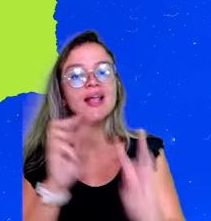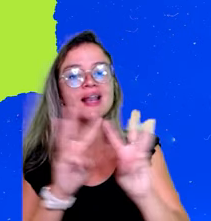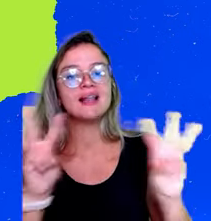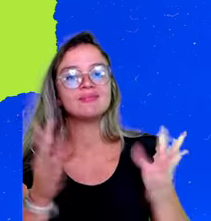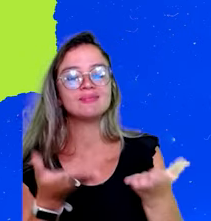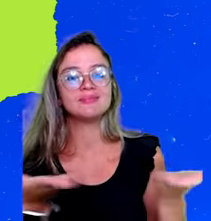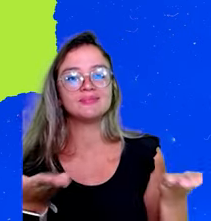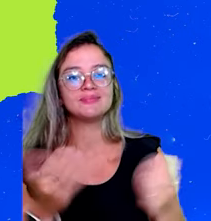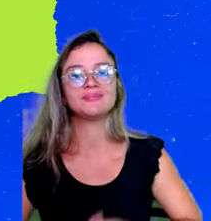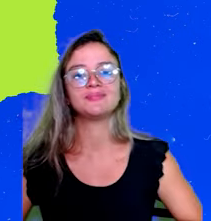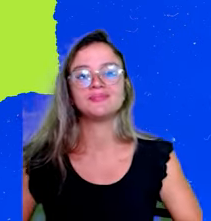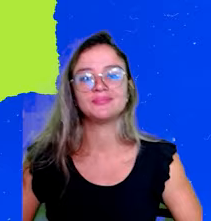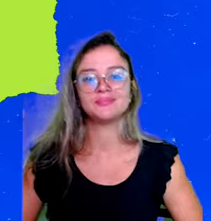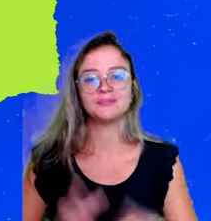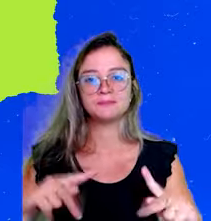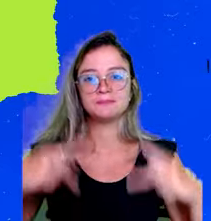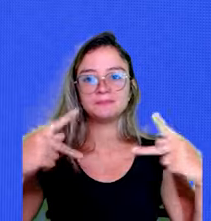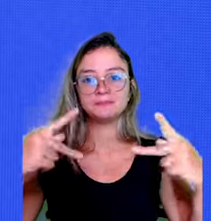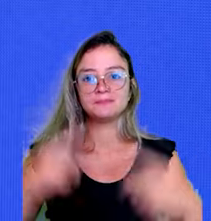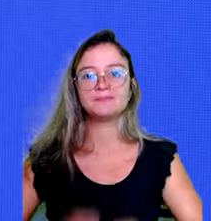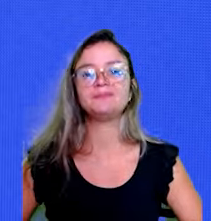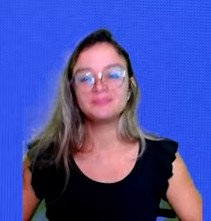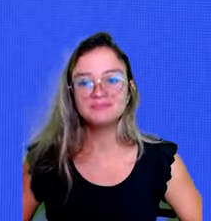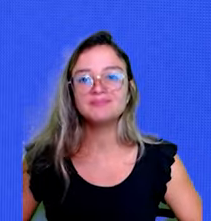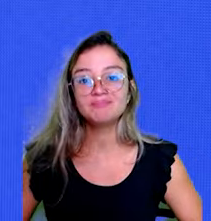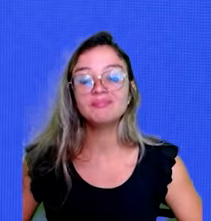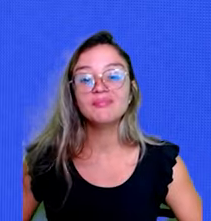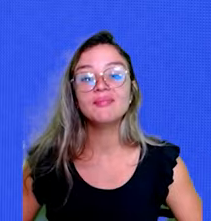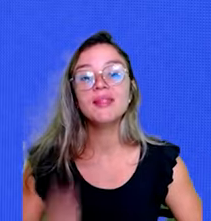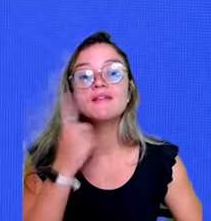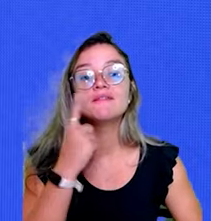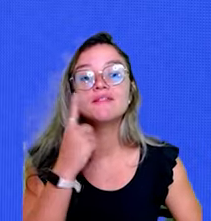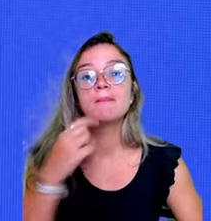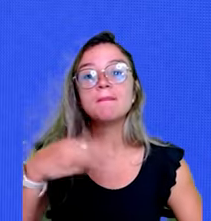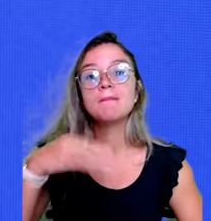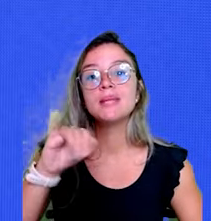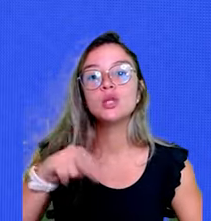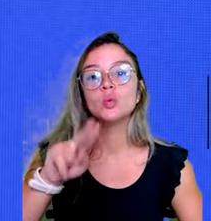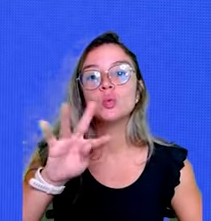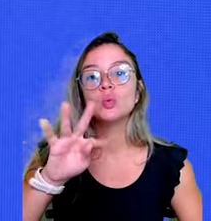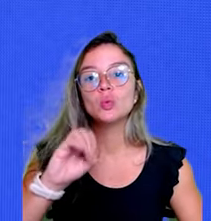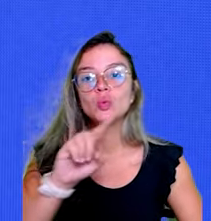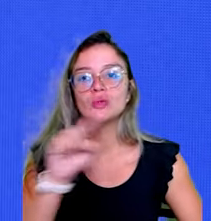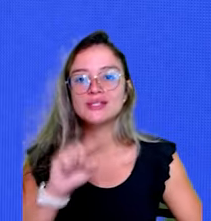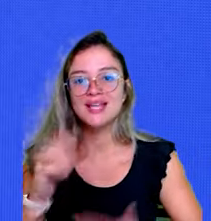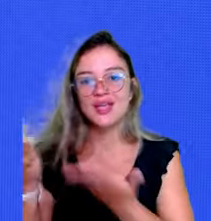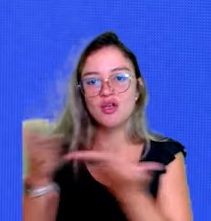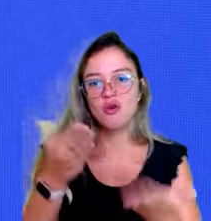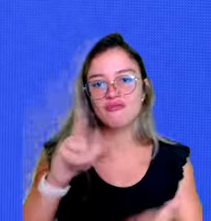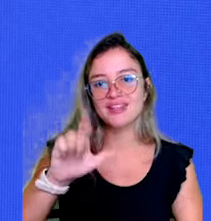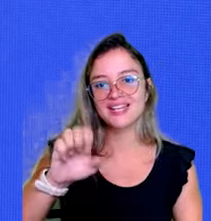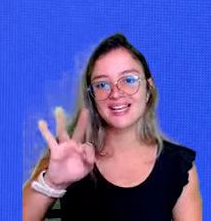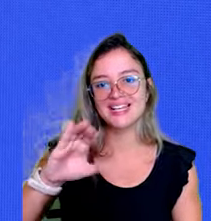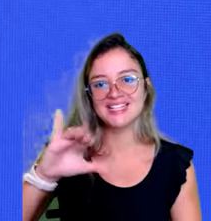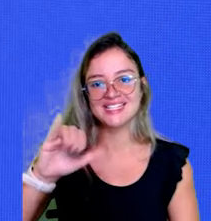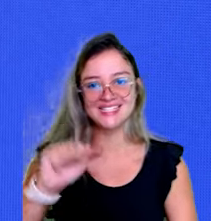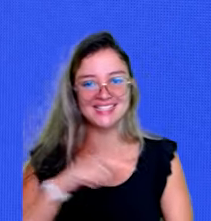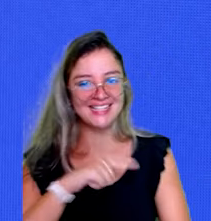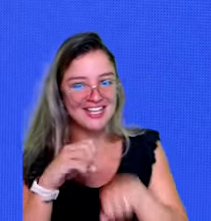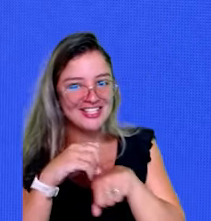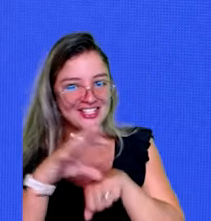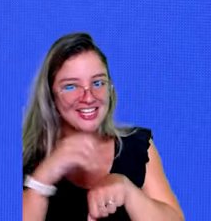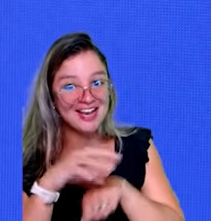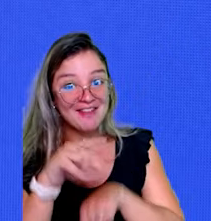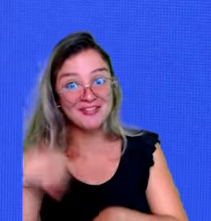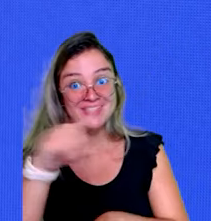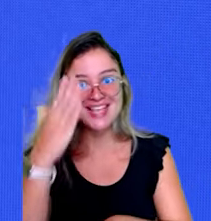na descrição do vídeo. E no nosso Minuto Z deste mês, temos a Letícia Bueno com algumas dicas para